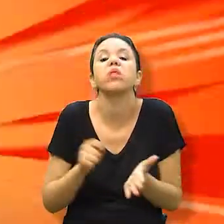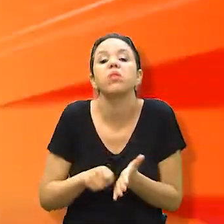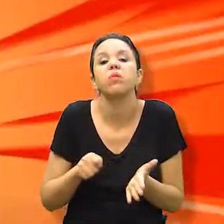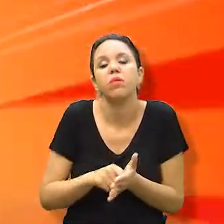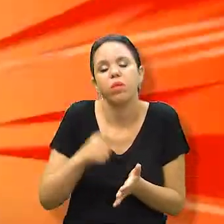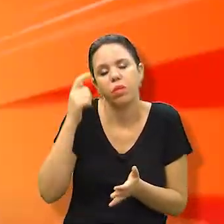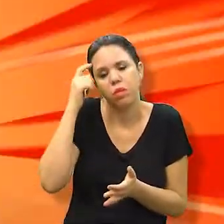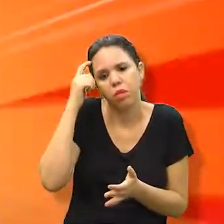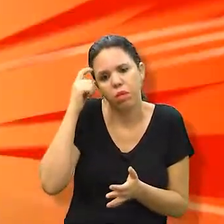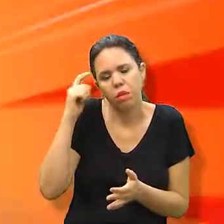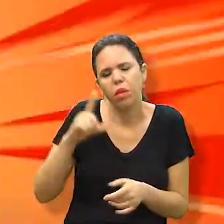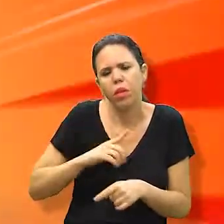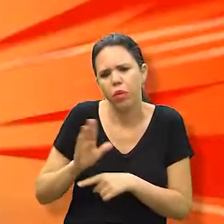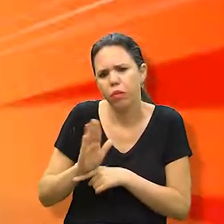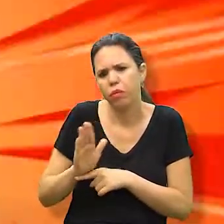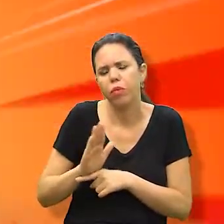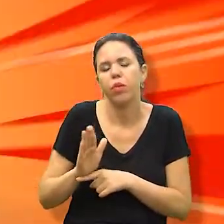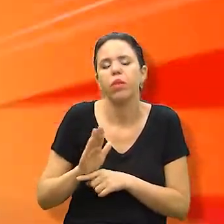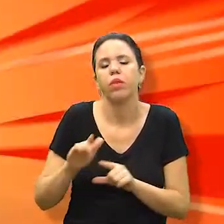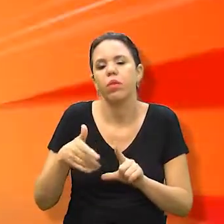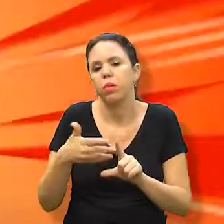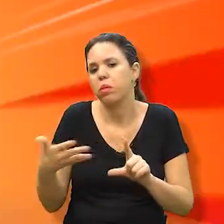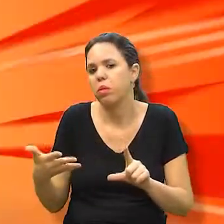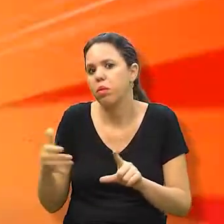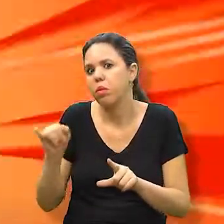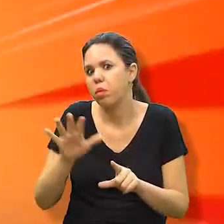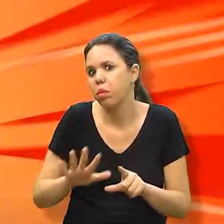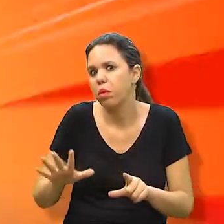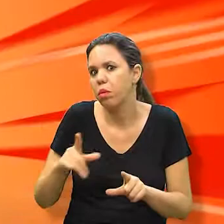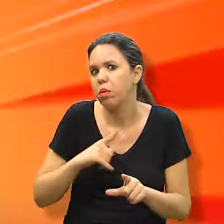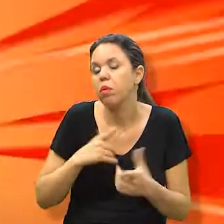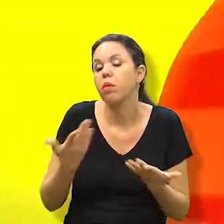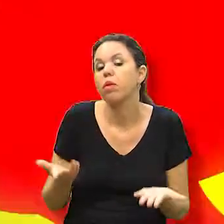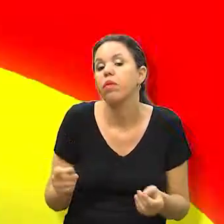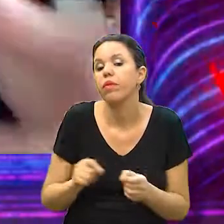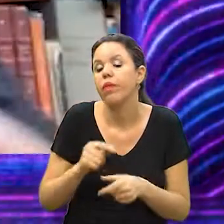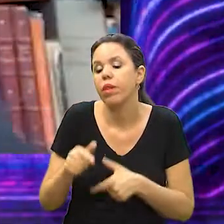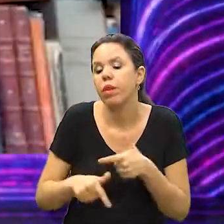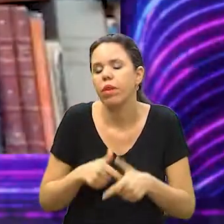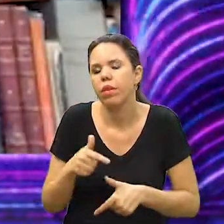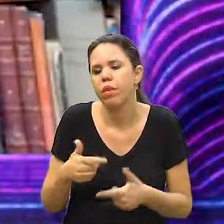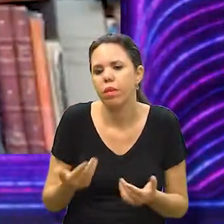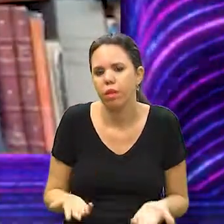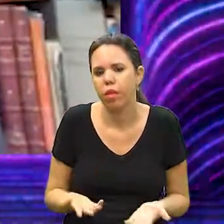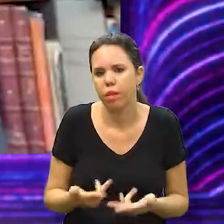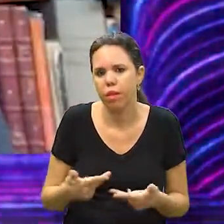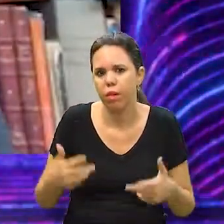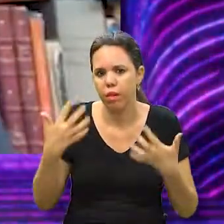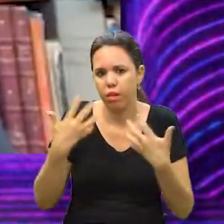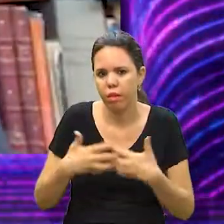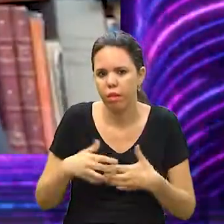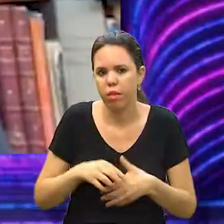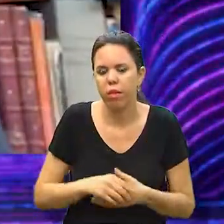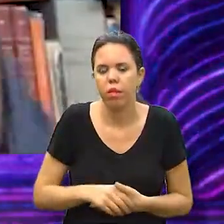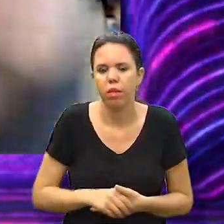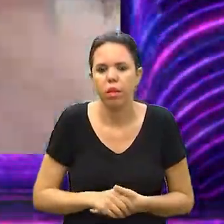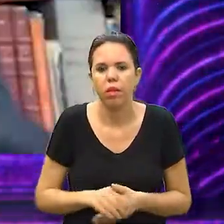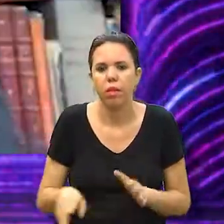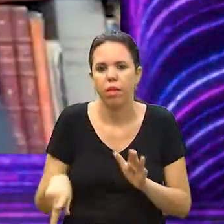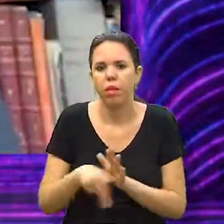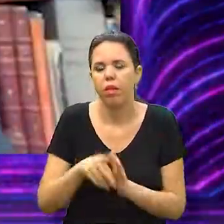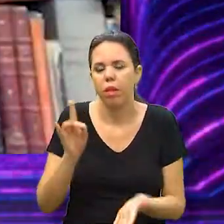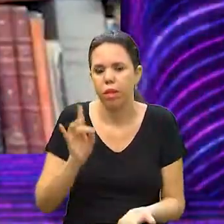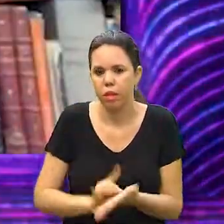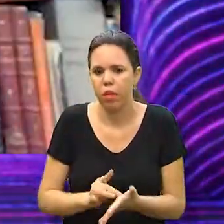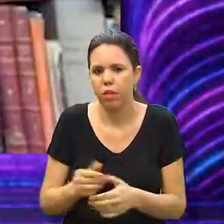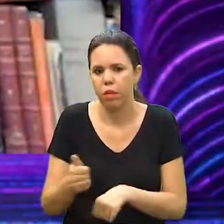que escrever? Tem vídeo, tem Netflix, tem só imagem, para que você vai trabalhar? Então, há uma reflexão sobre o